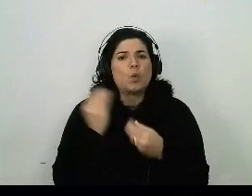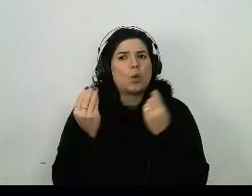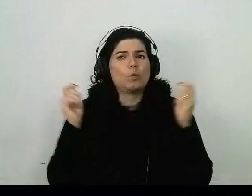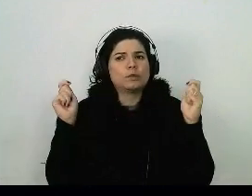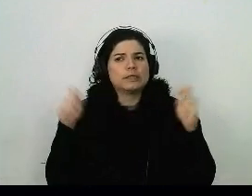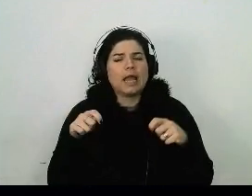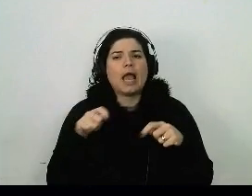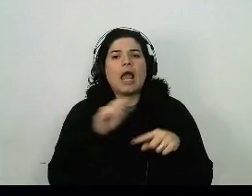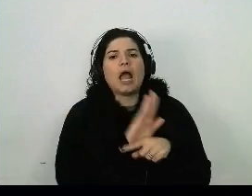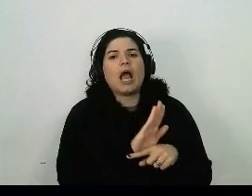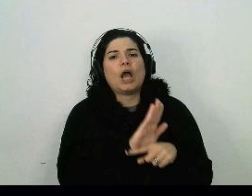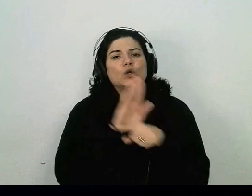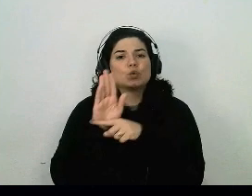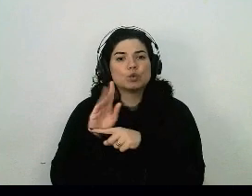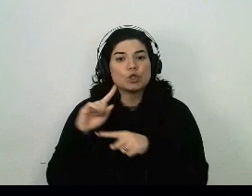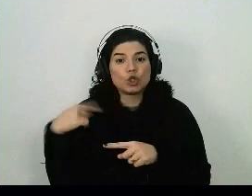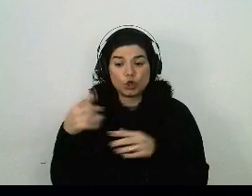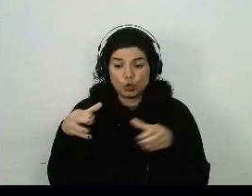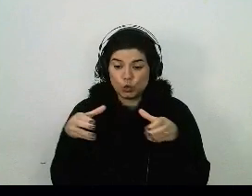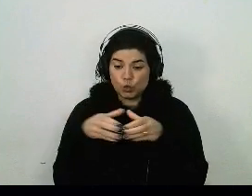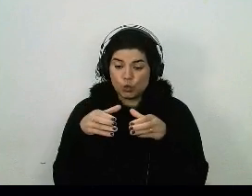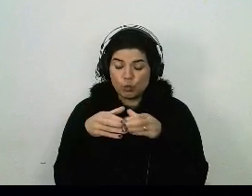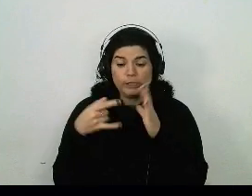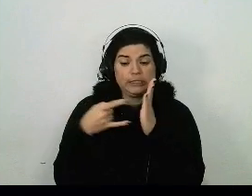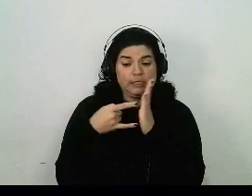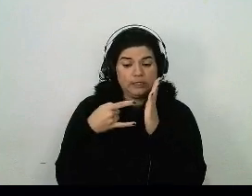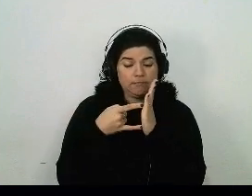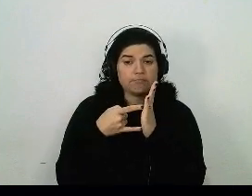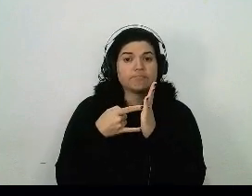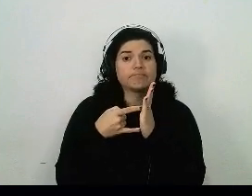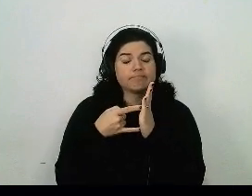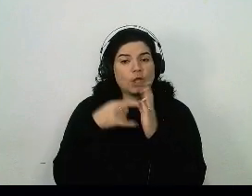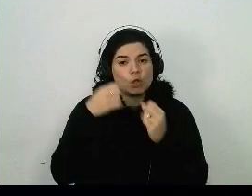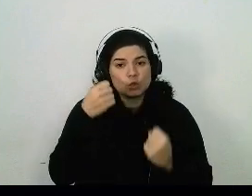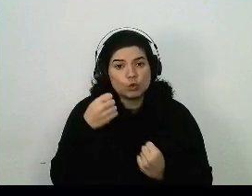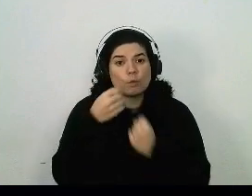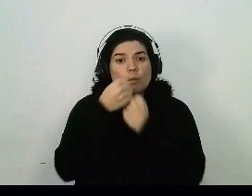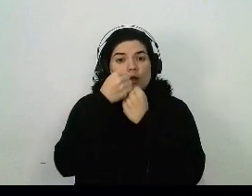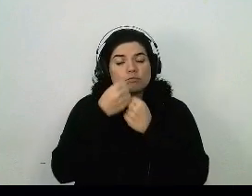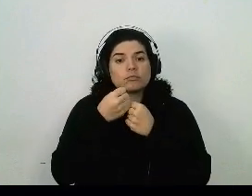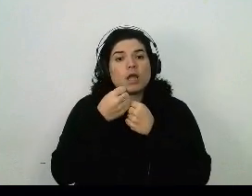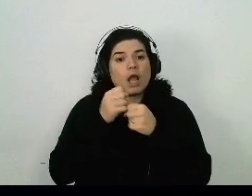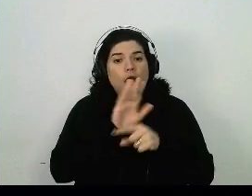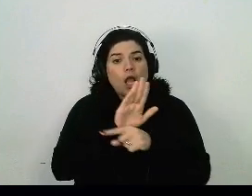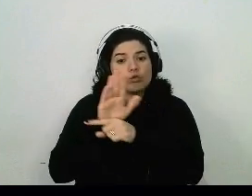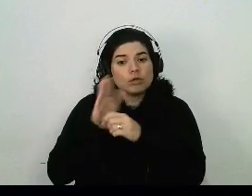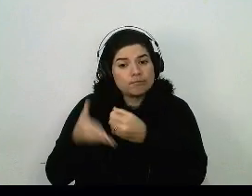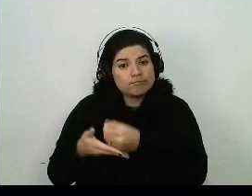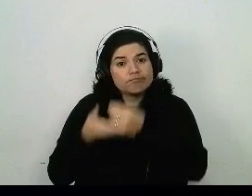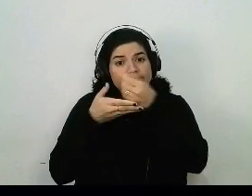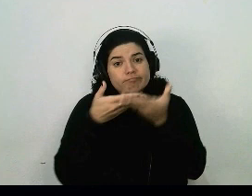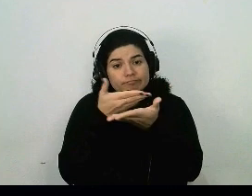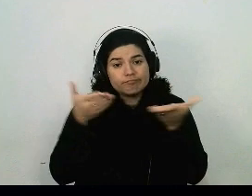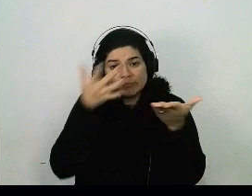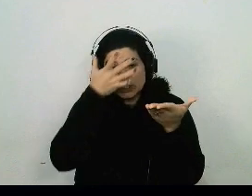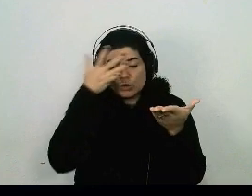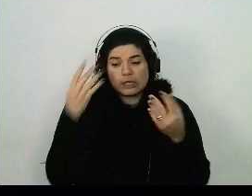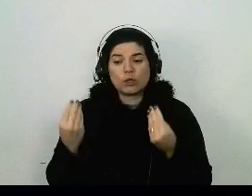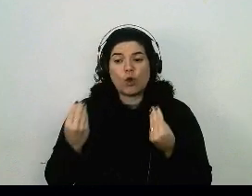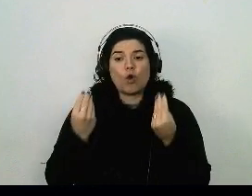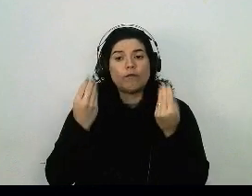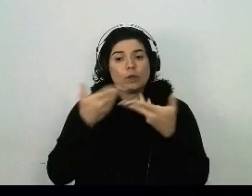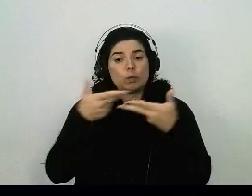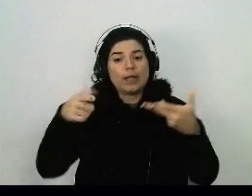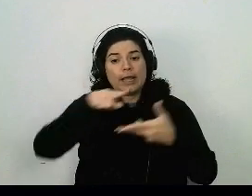a nossa equipe de desenvolvimento e suporta as pessoas como elas são e dá os mecanismos necessários